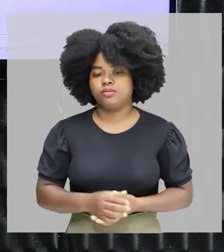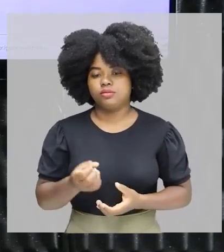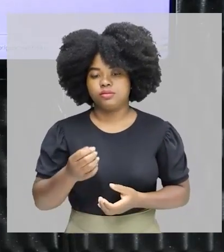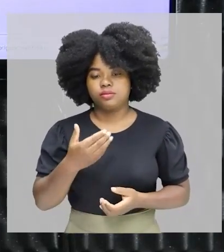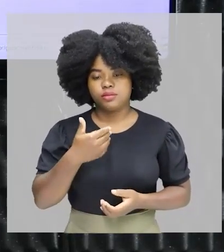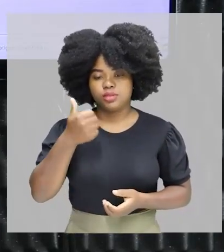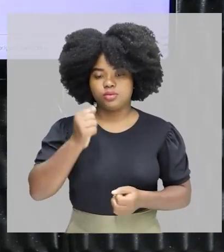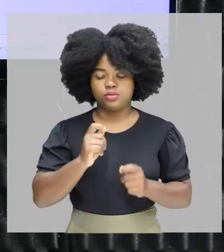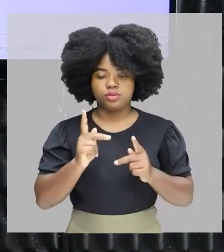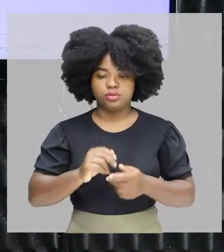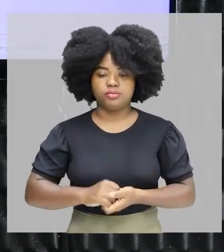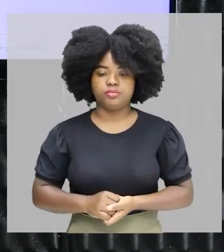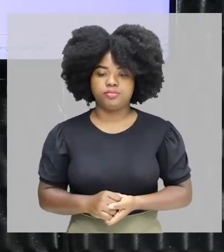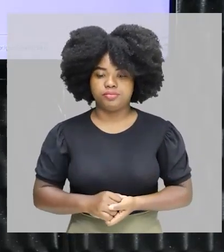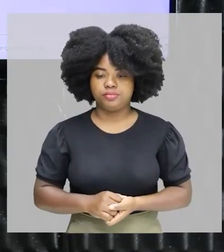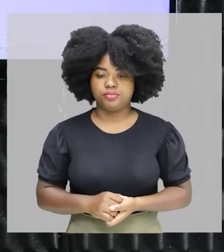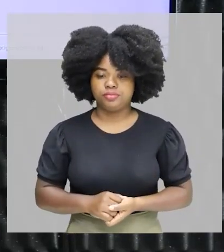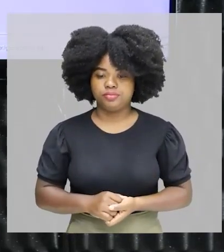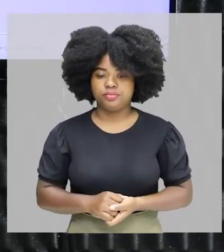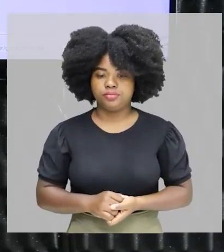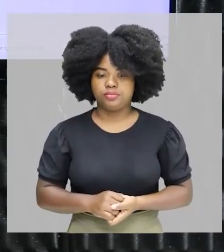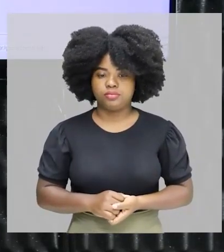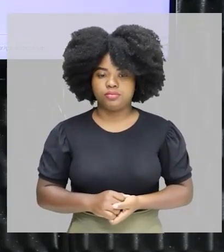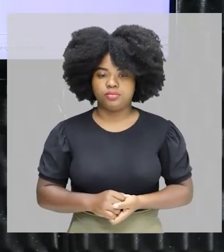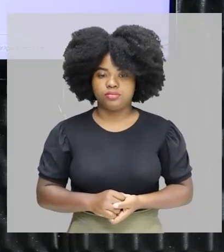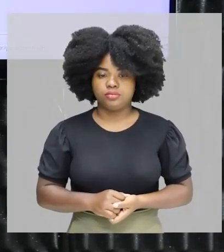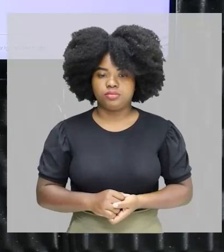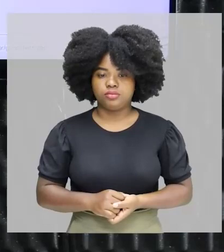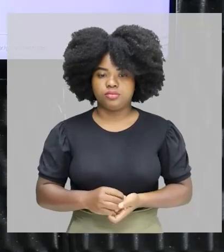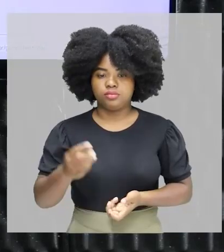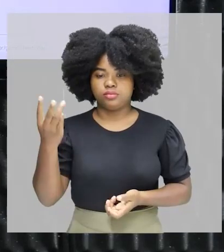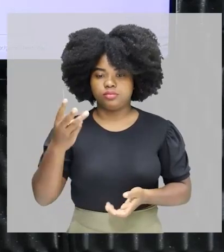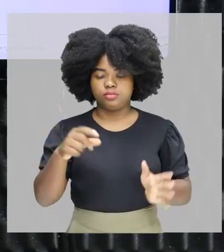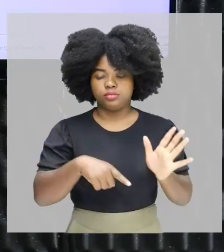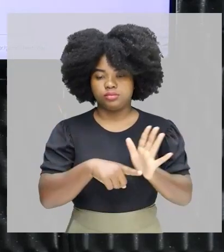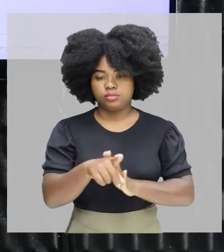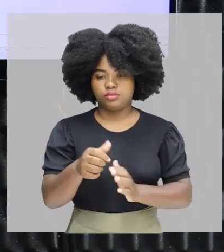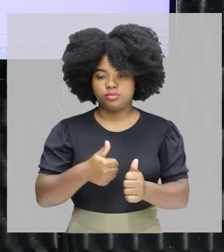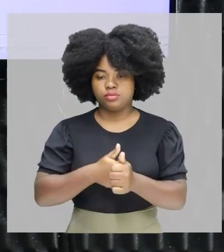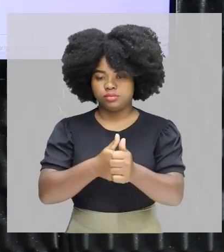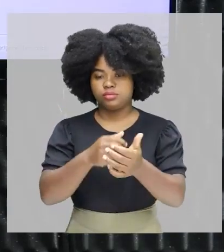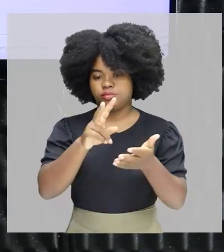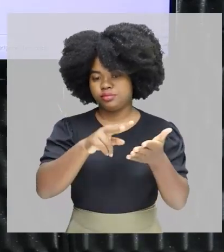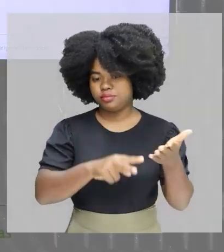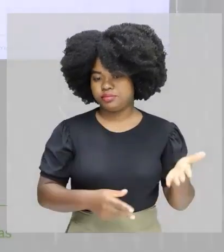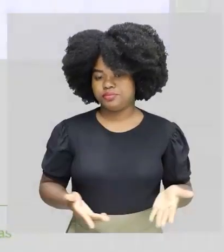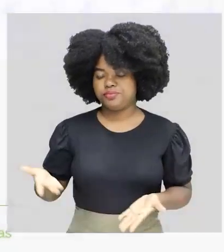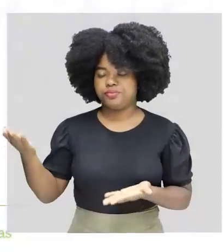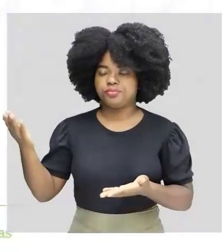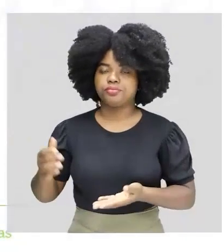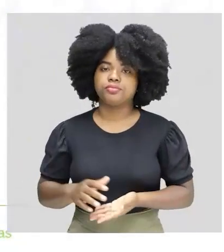eficiente, certo, turminha? Interessante, né? Então vamos para a próxima questão.